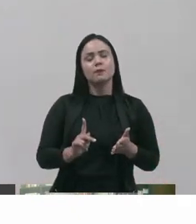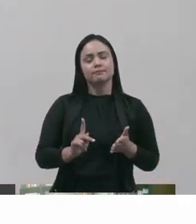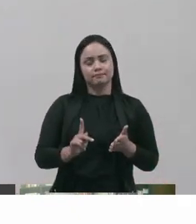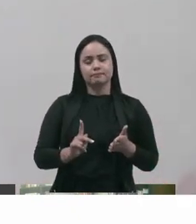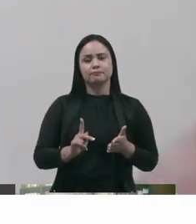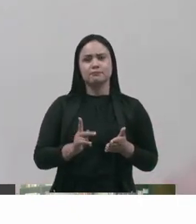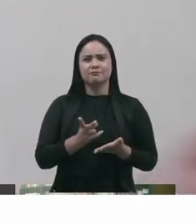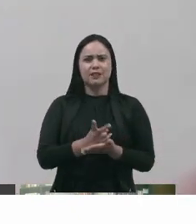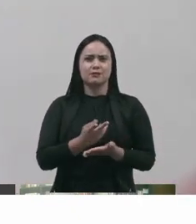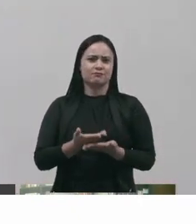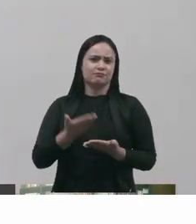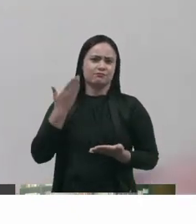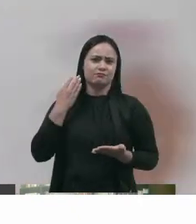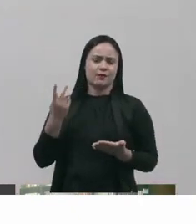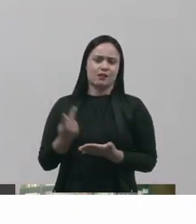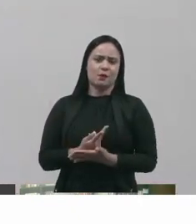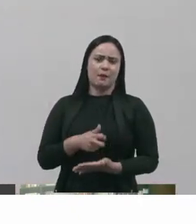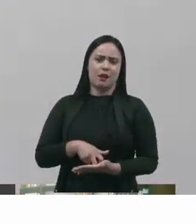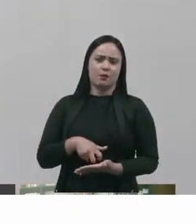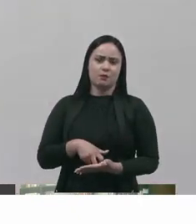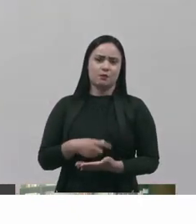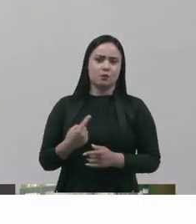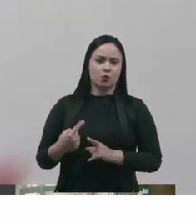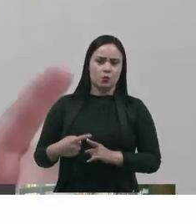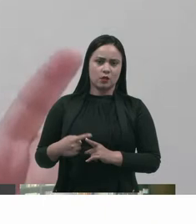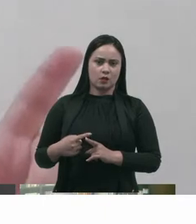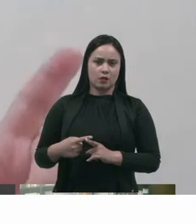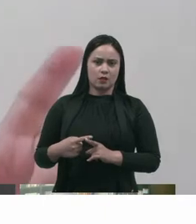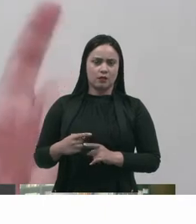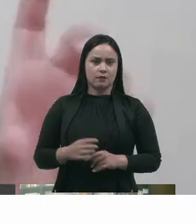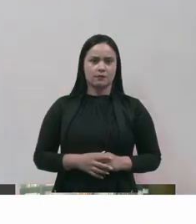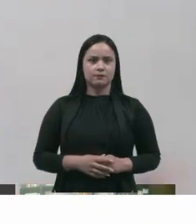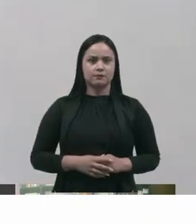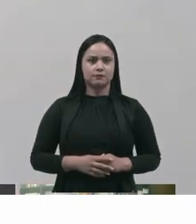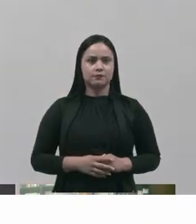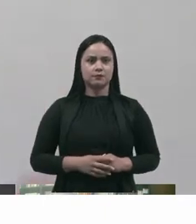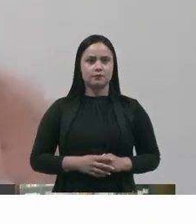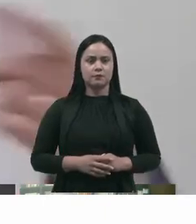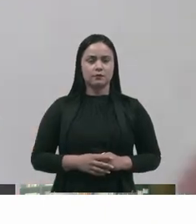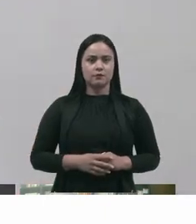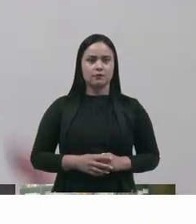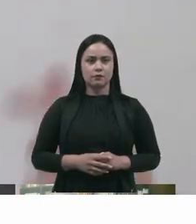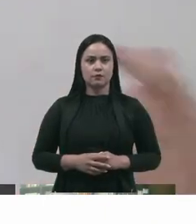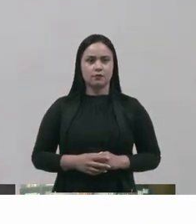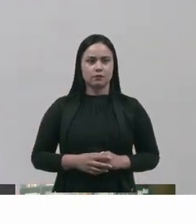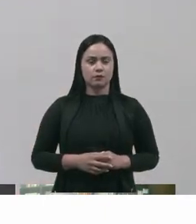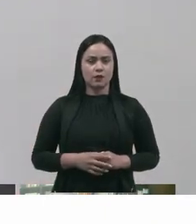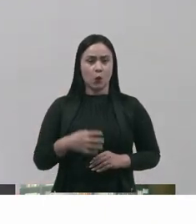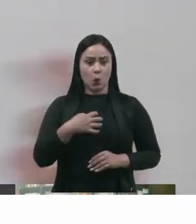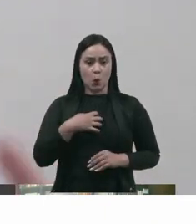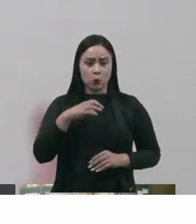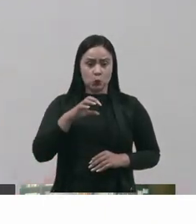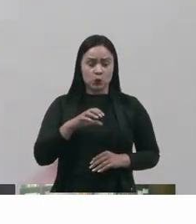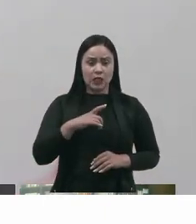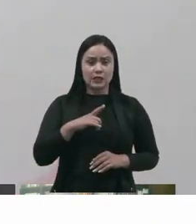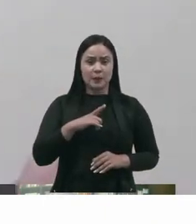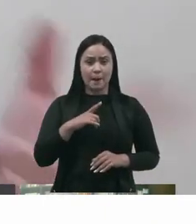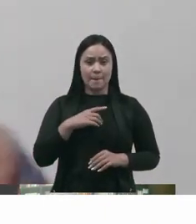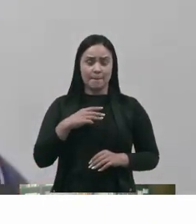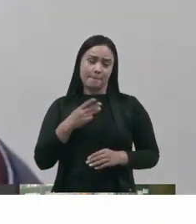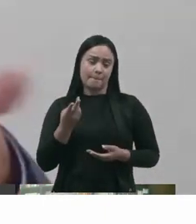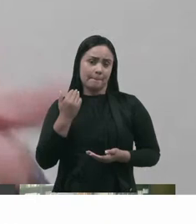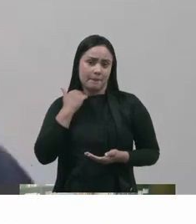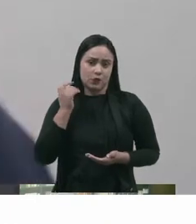aquele prazo da ação penal. Isso porque a conduta que é imputada ao magistrado é uma conduta que